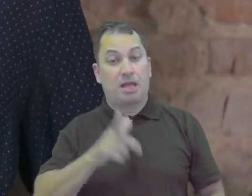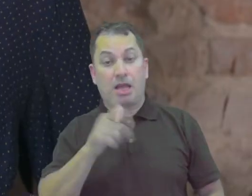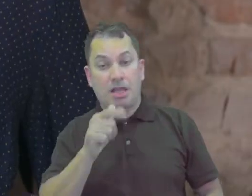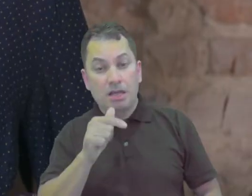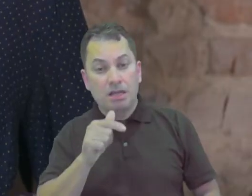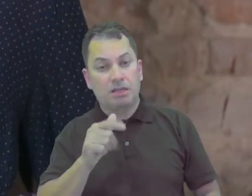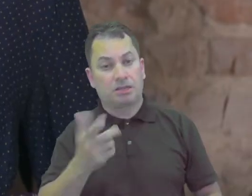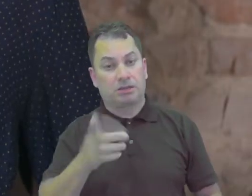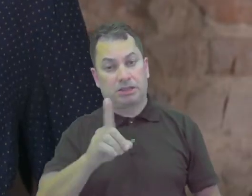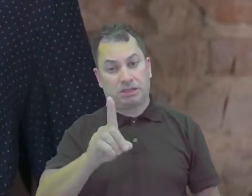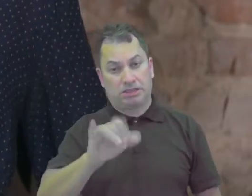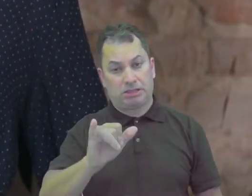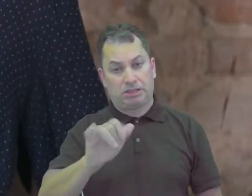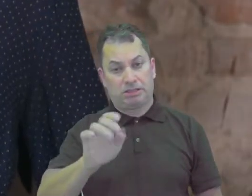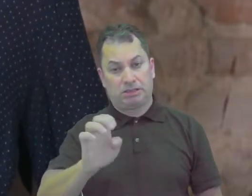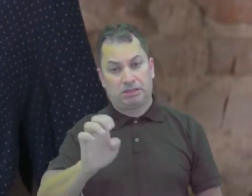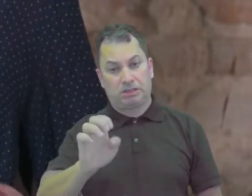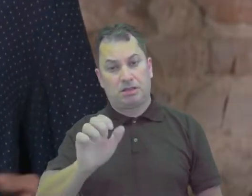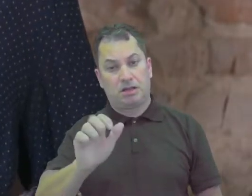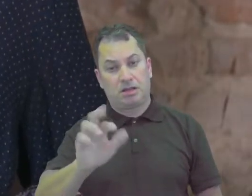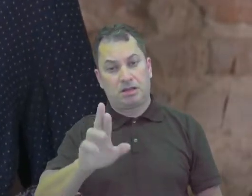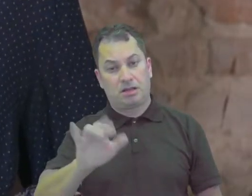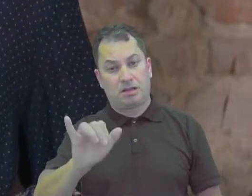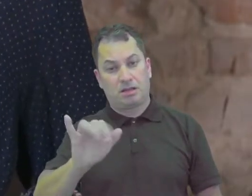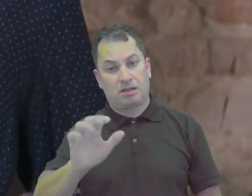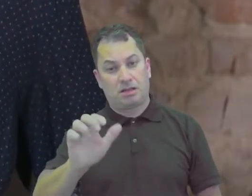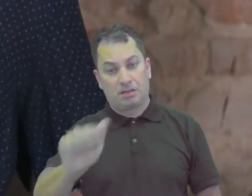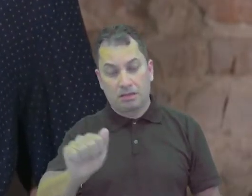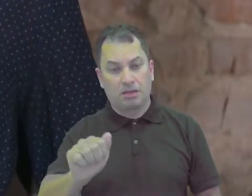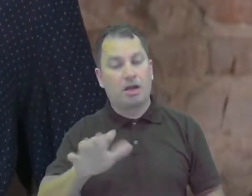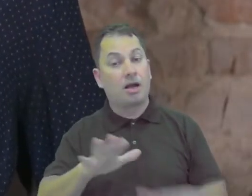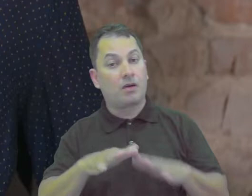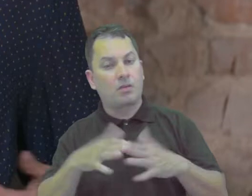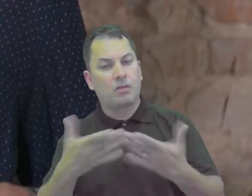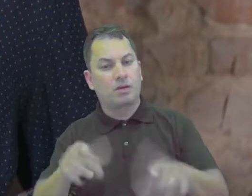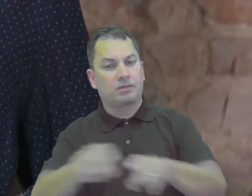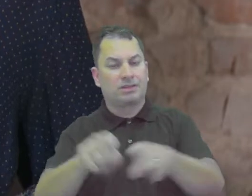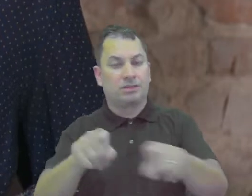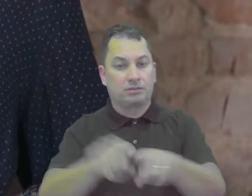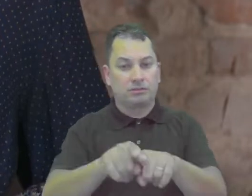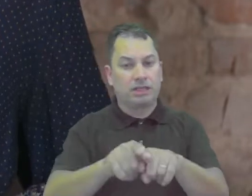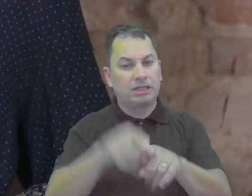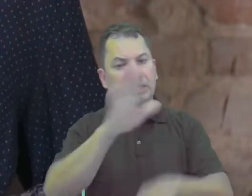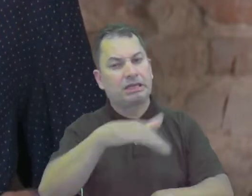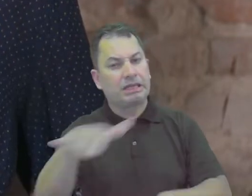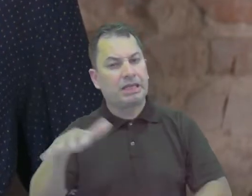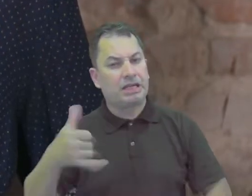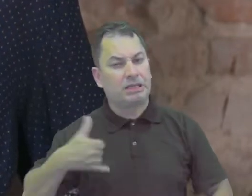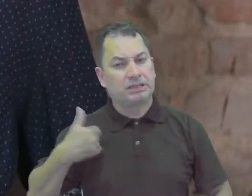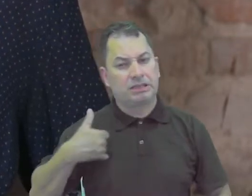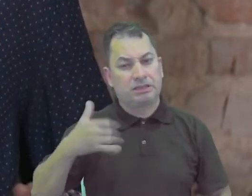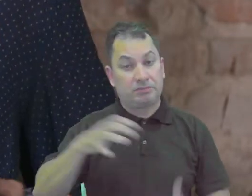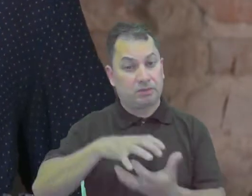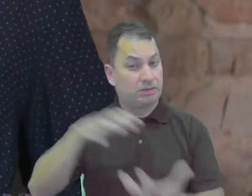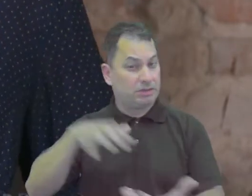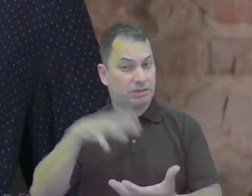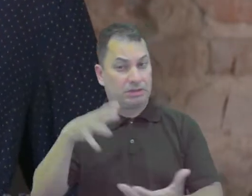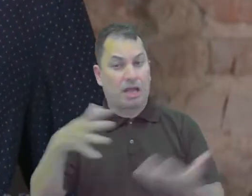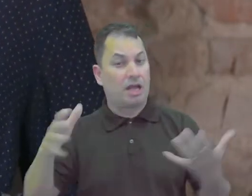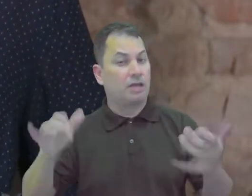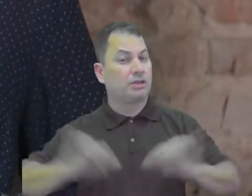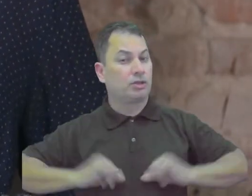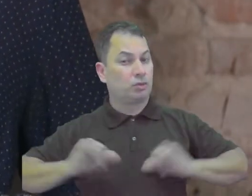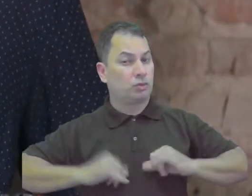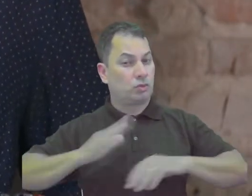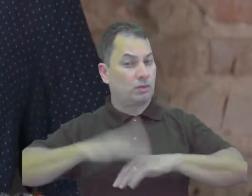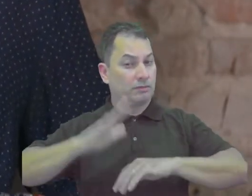essa situação de saúde são as crianças e os idosos. Já nos impactos indiretos, né, a gente vai